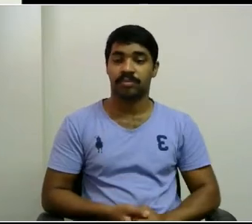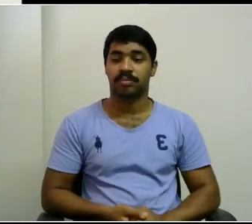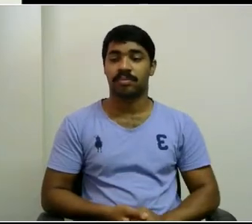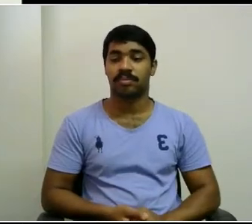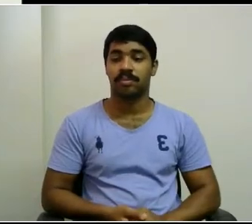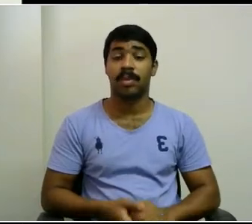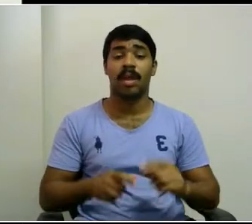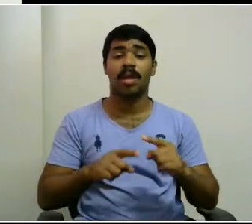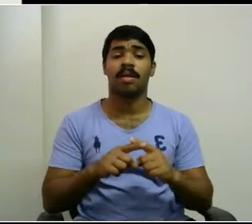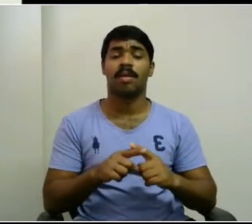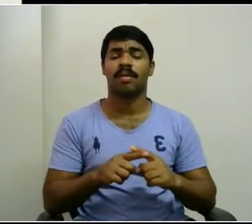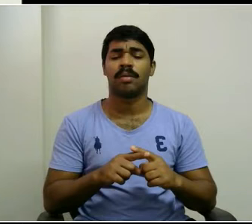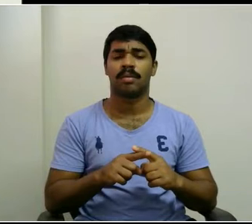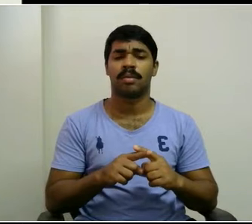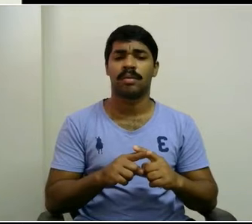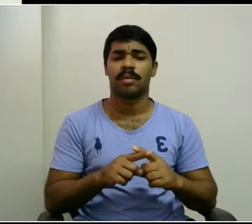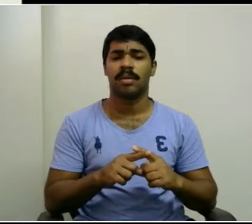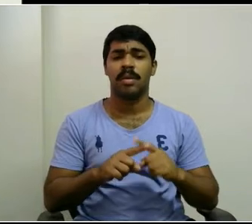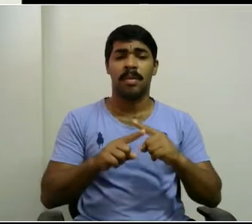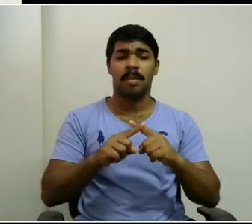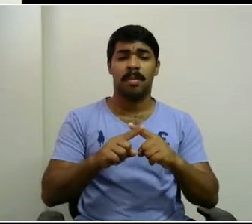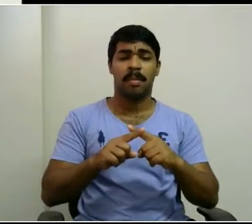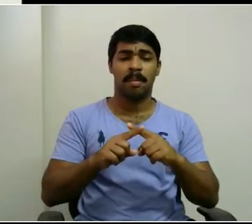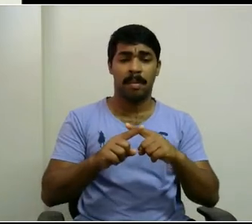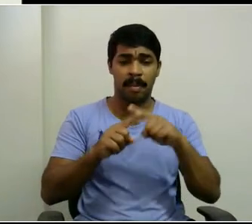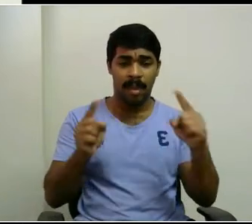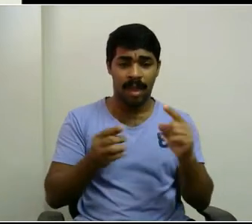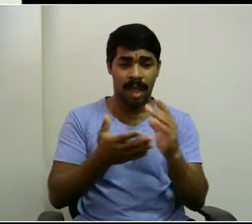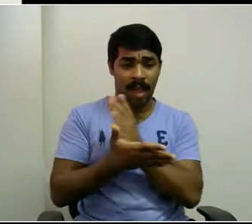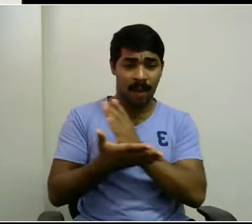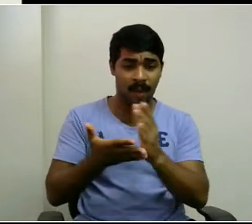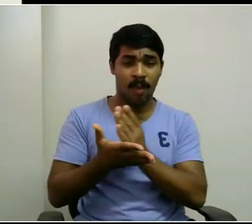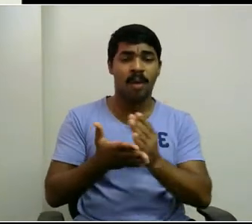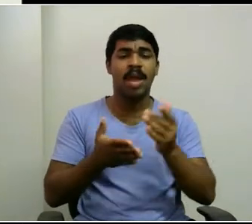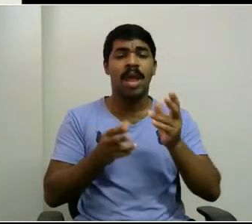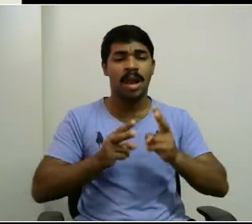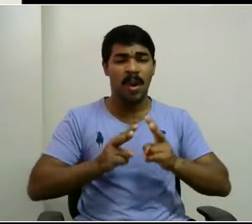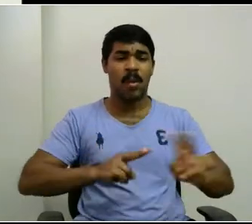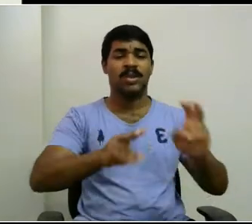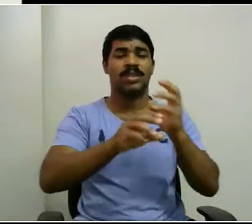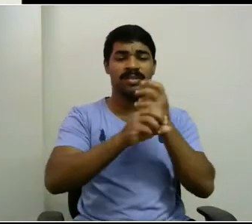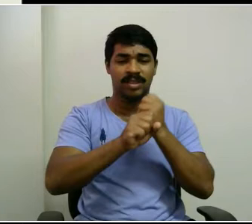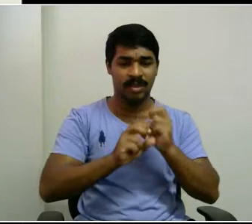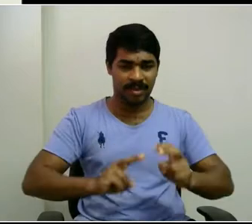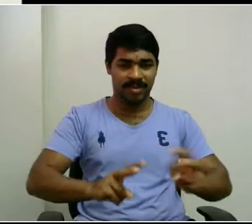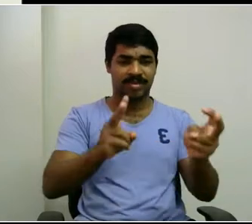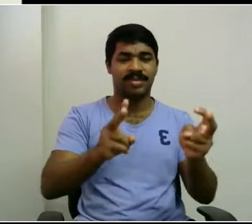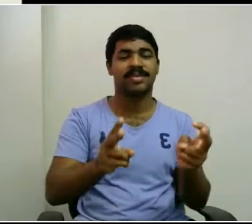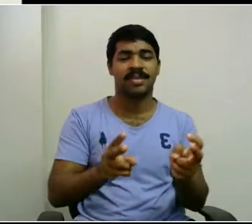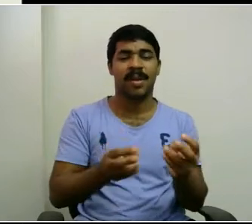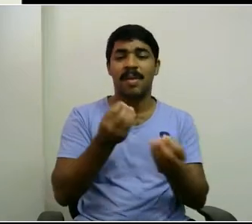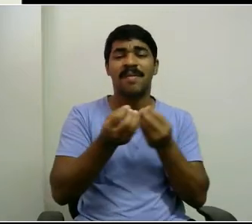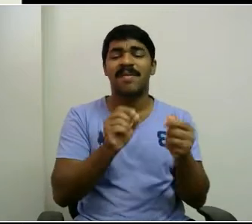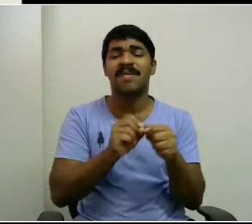Mas é muito comum, né, algumas pessoas fazerem, né, um passo seguinte para deixar isso aqui mais bonitinho, tá? Então